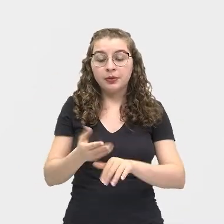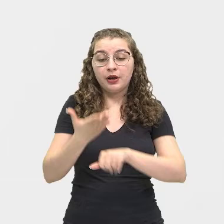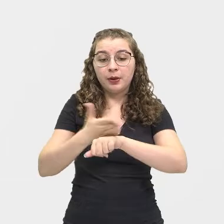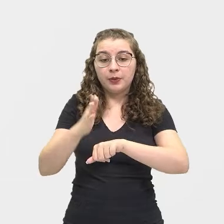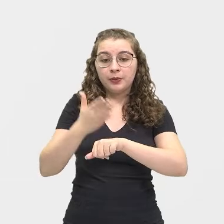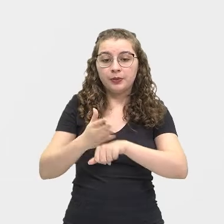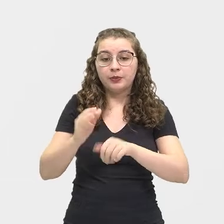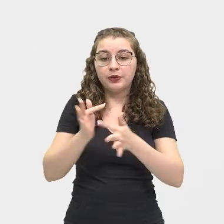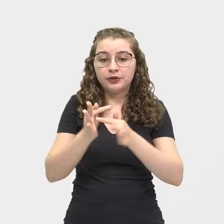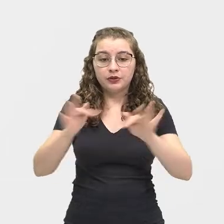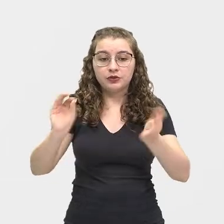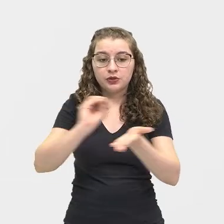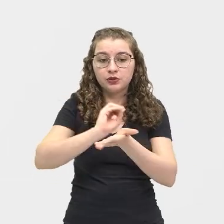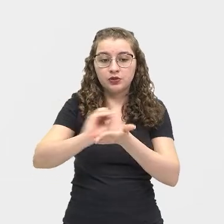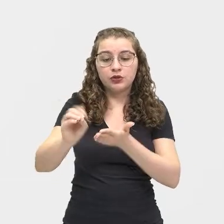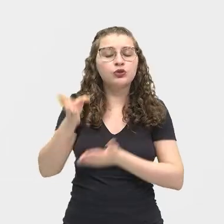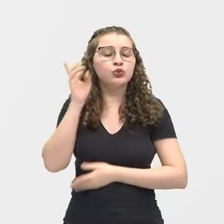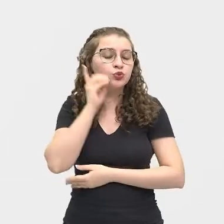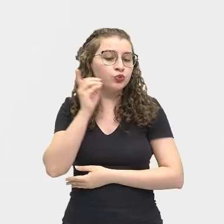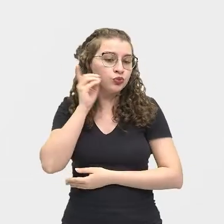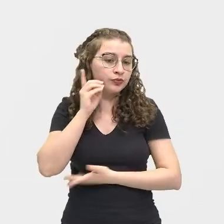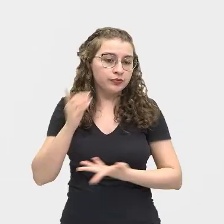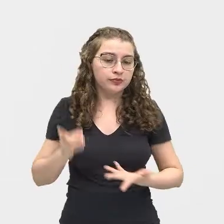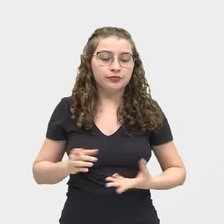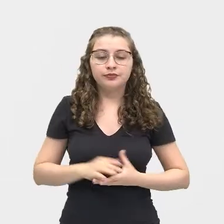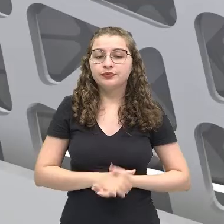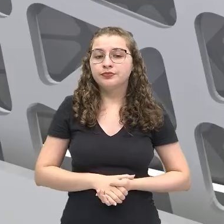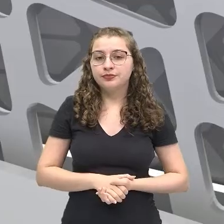das funções orgânicas no cotidiano.